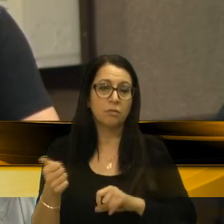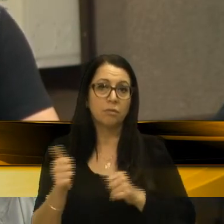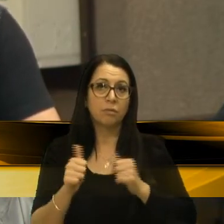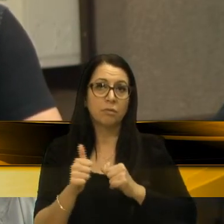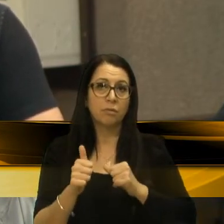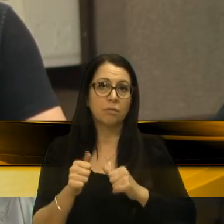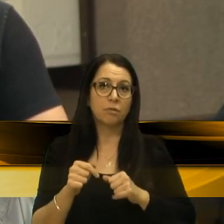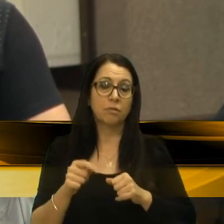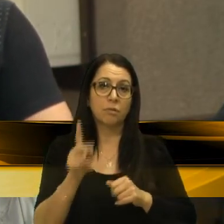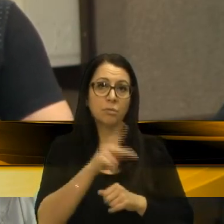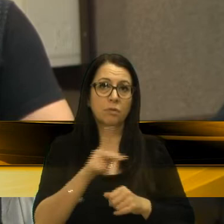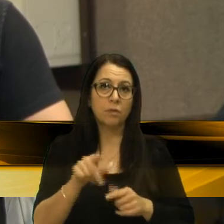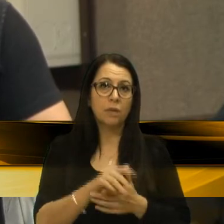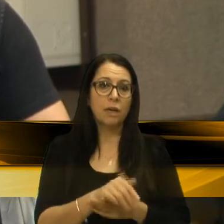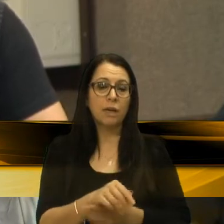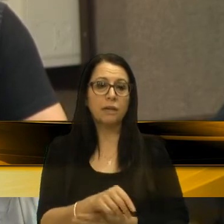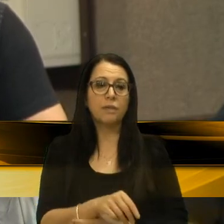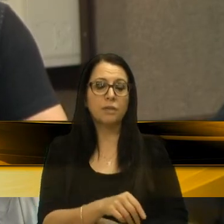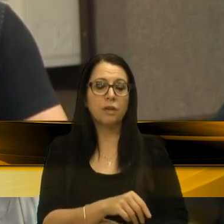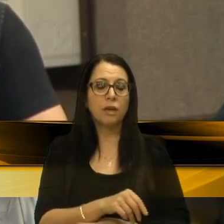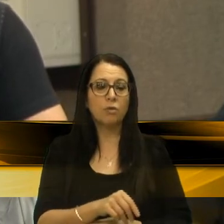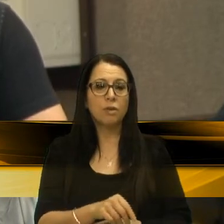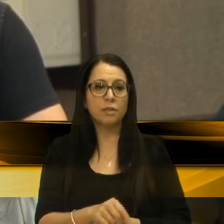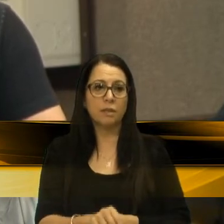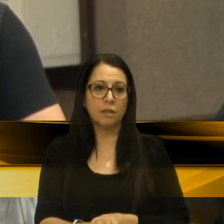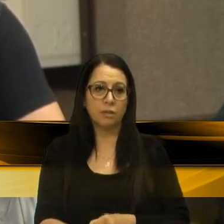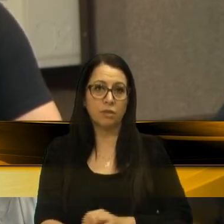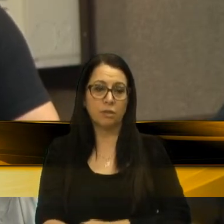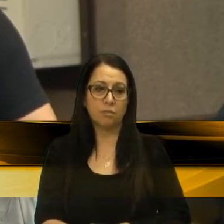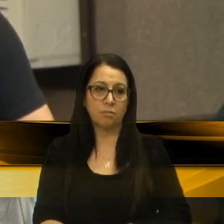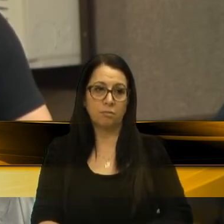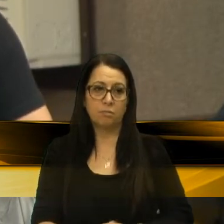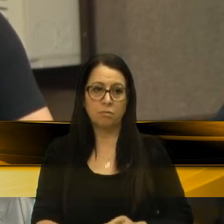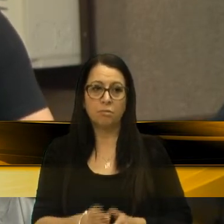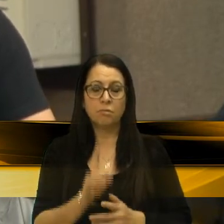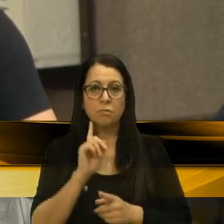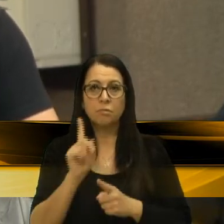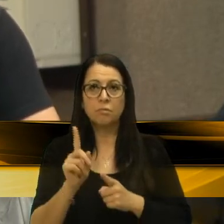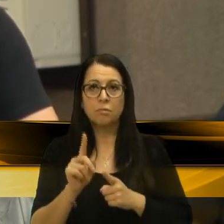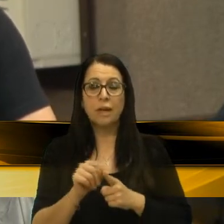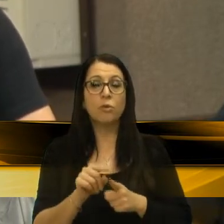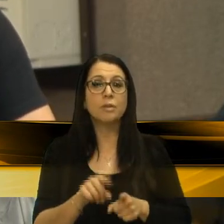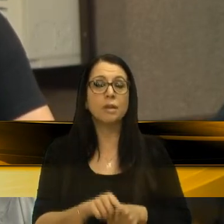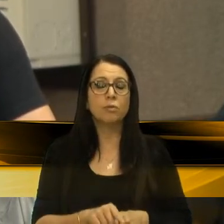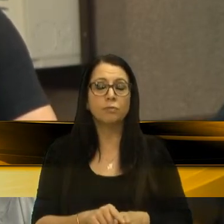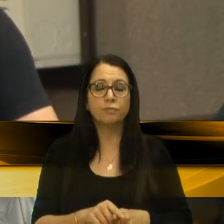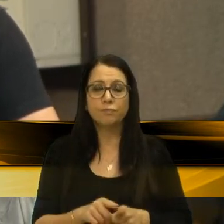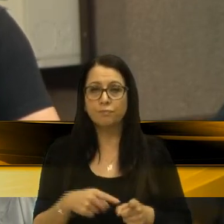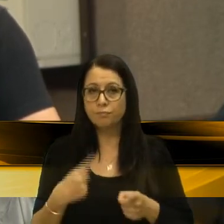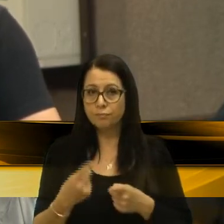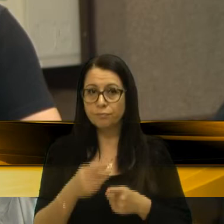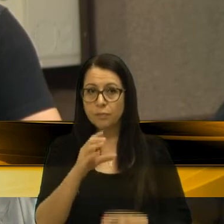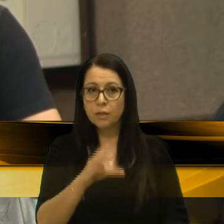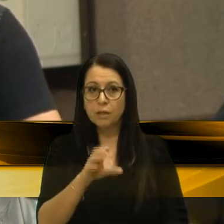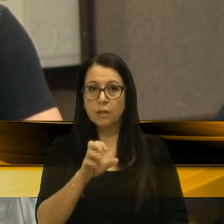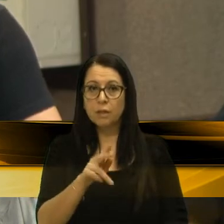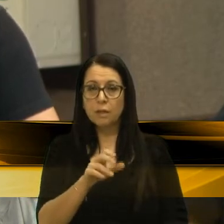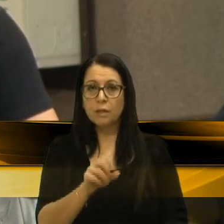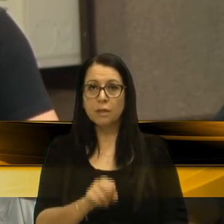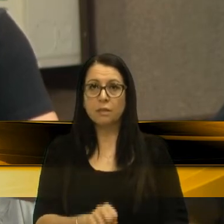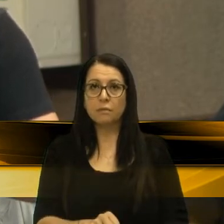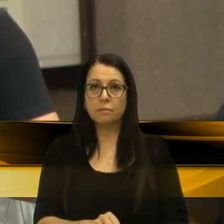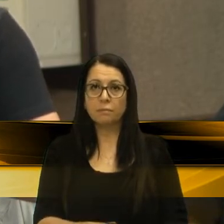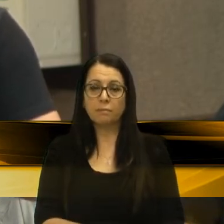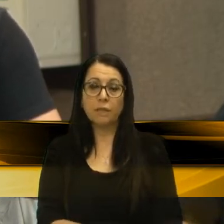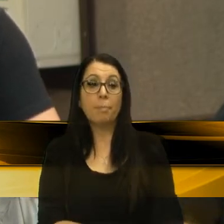dos professores decai, e muito. Não tem concursos para o nosso estado, que é uma das reivindicações repers. Mas sempre tem concurso